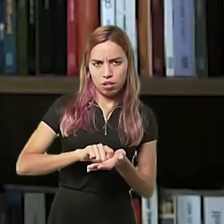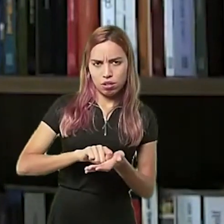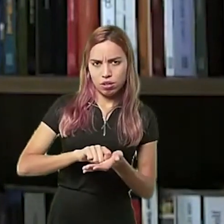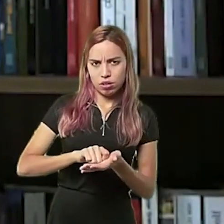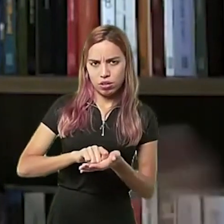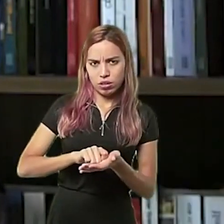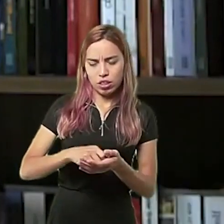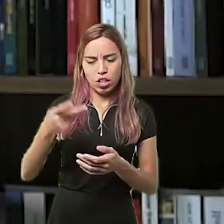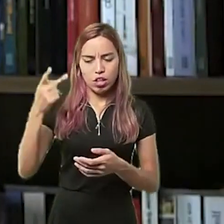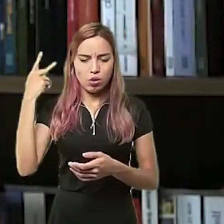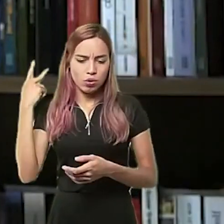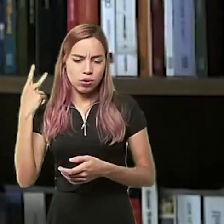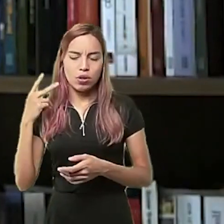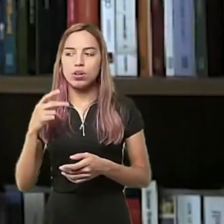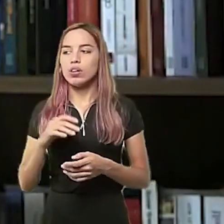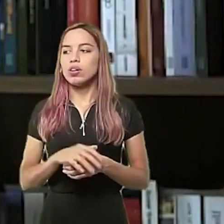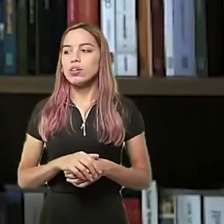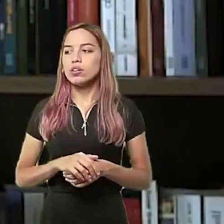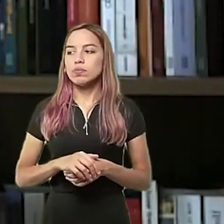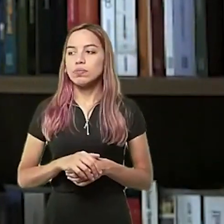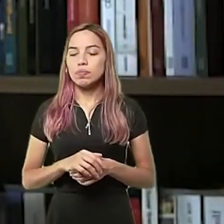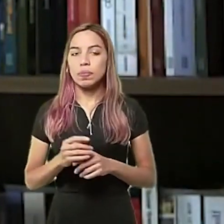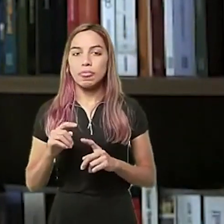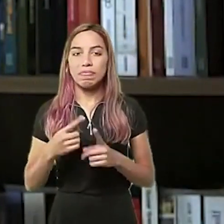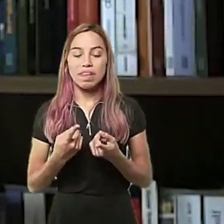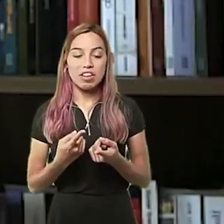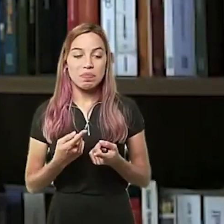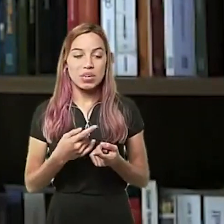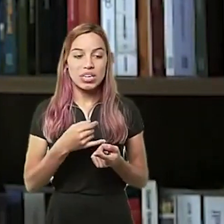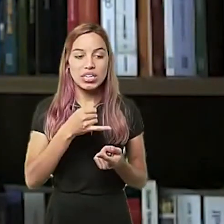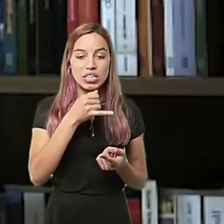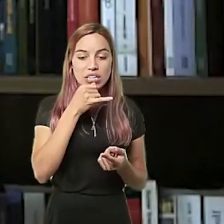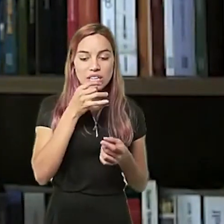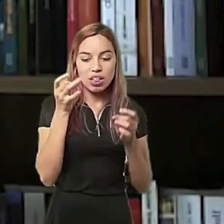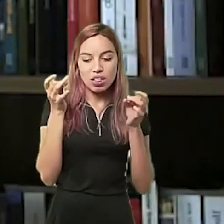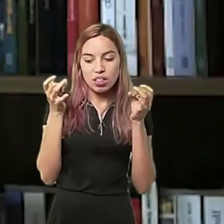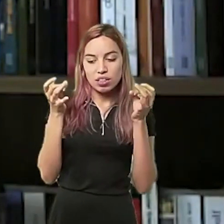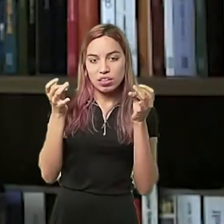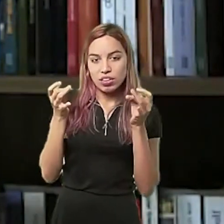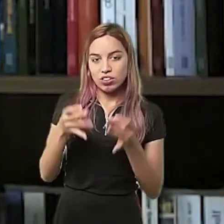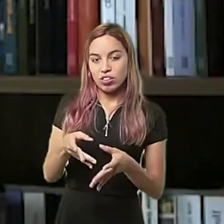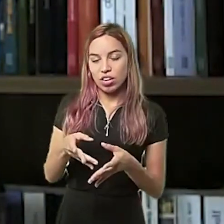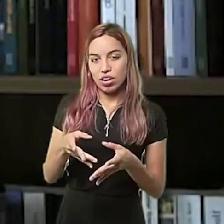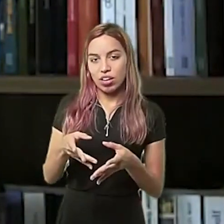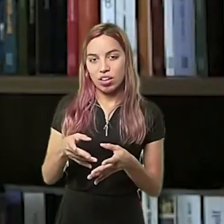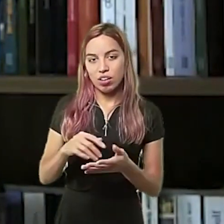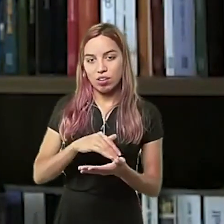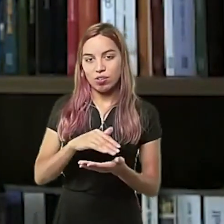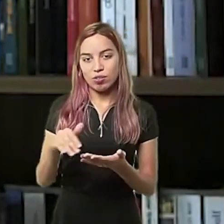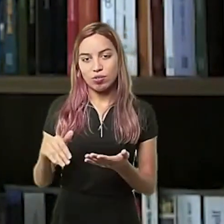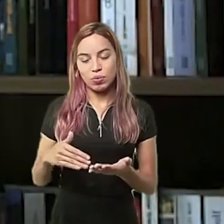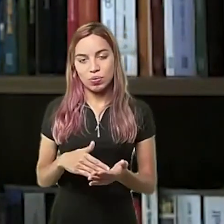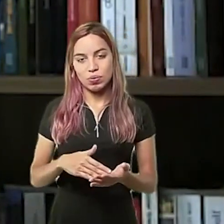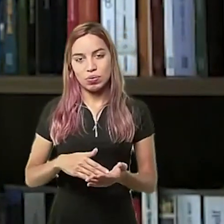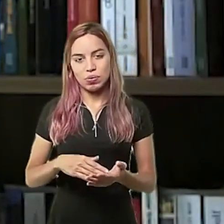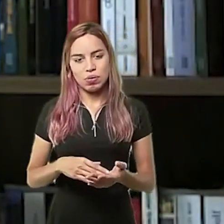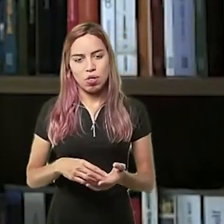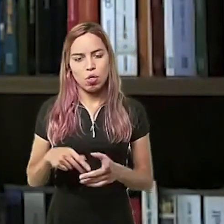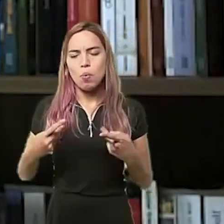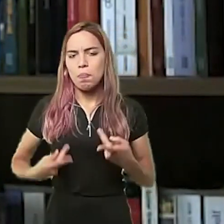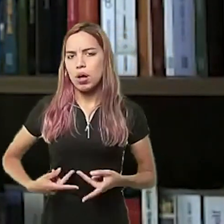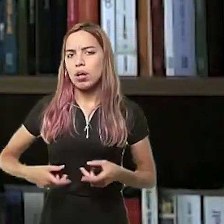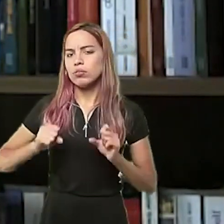que dispor de tudo isso é fundamental, é um direito elementar de qualquer ser humano, né? É